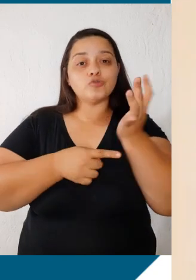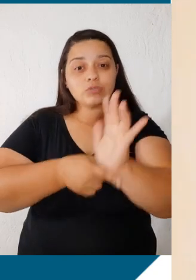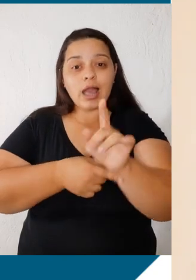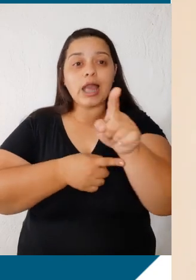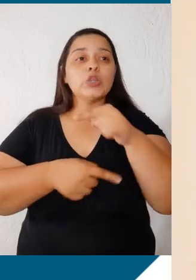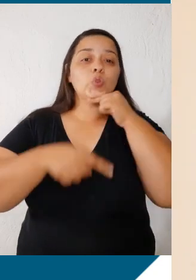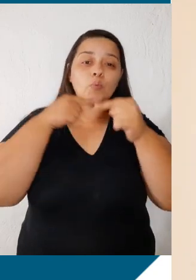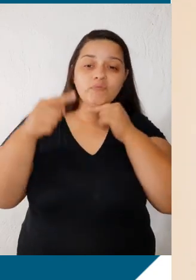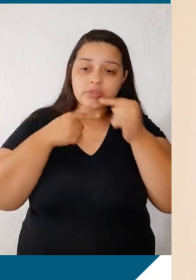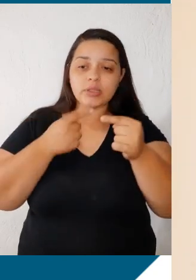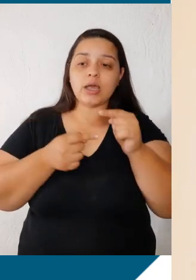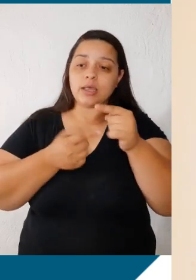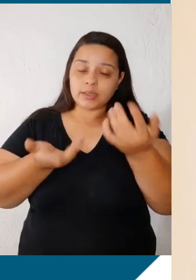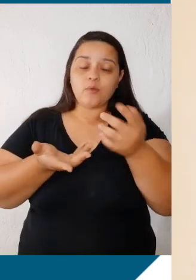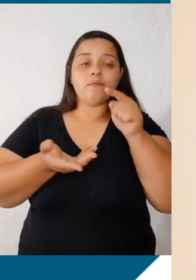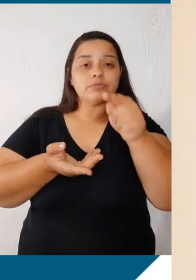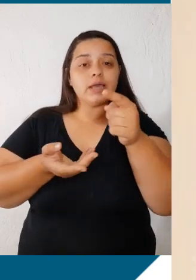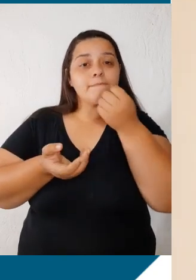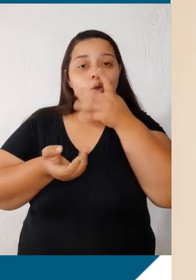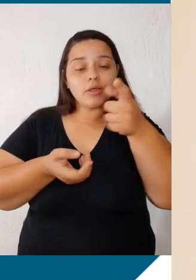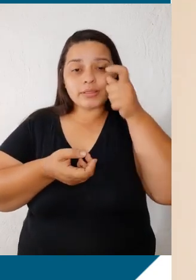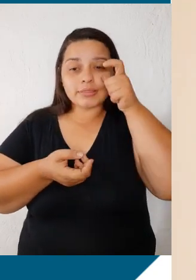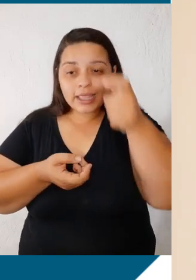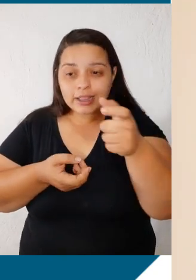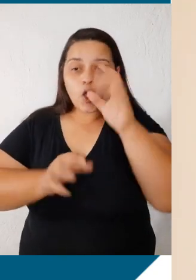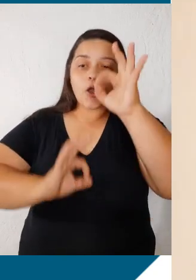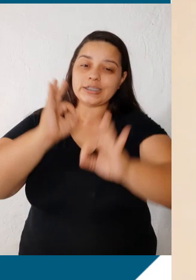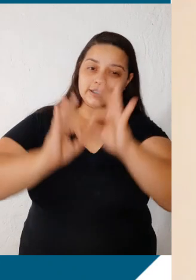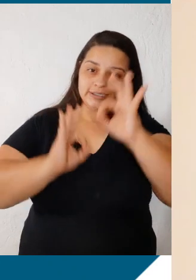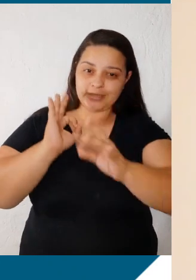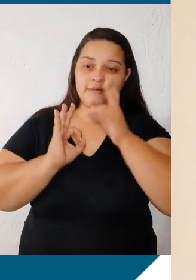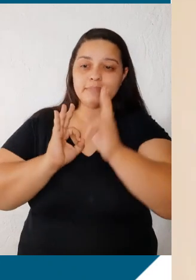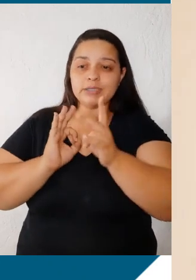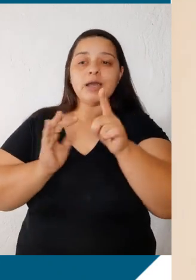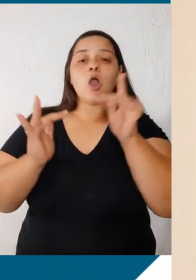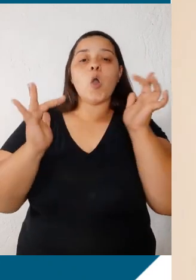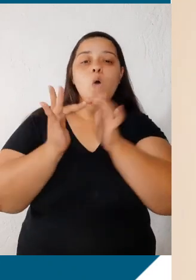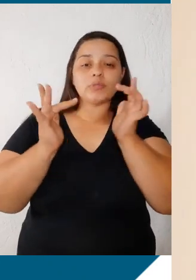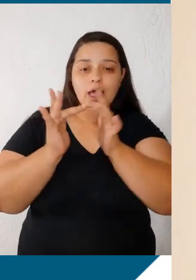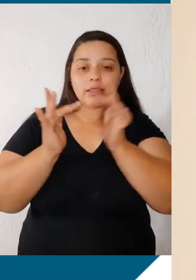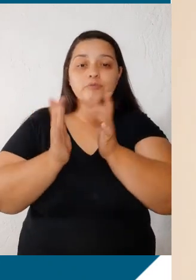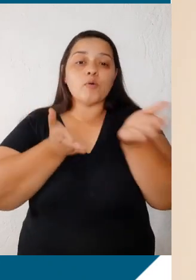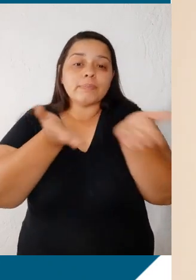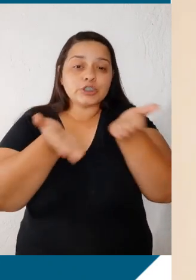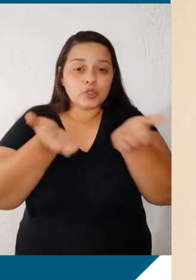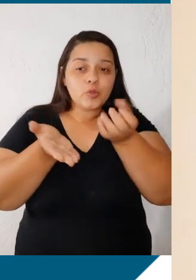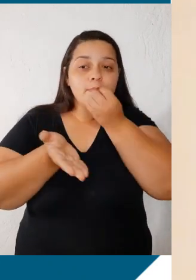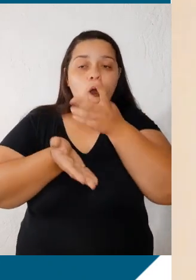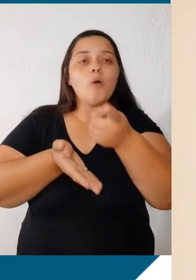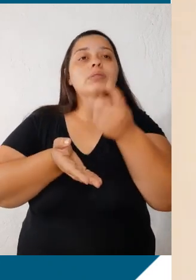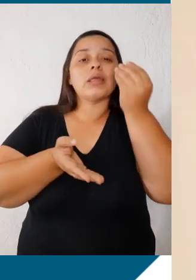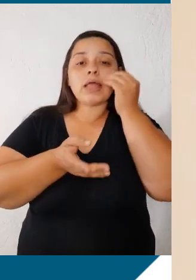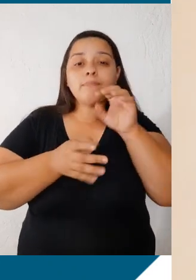atender você. É muito importante que você fique atento a essa organização e às comunicações de mediadores.